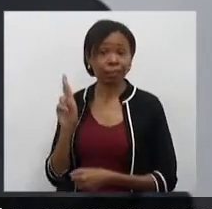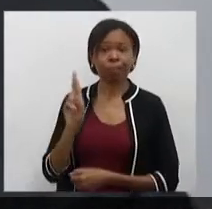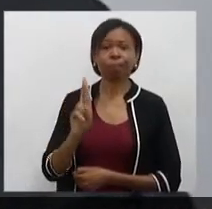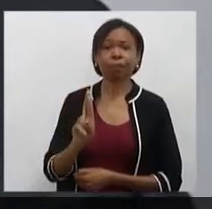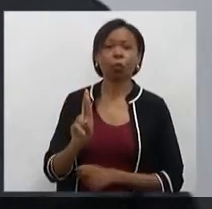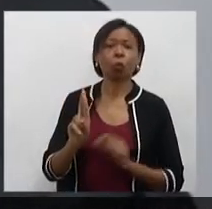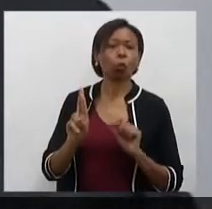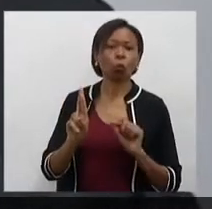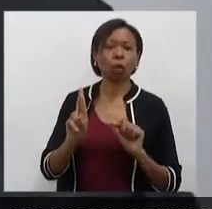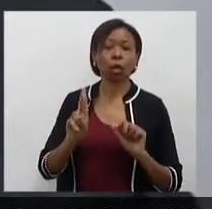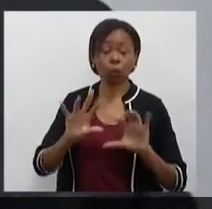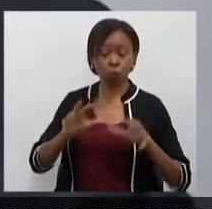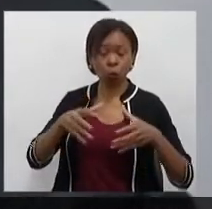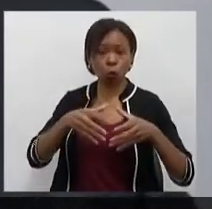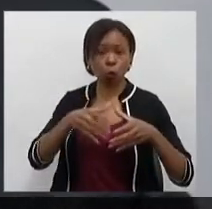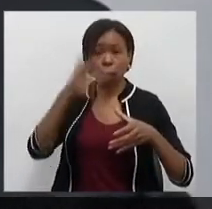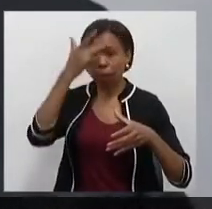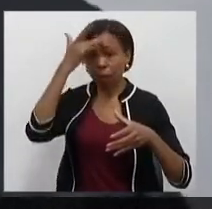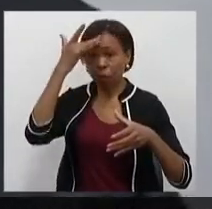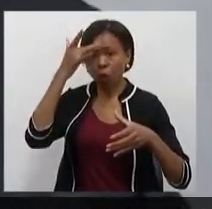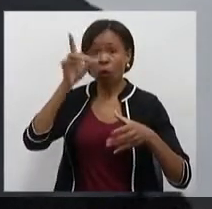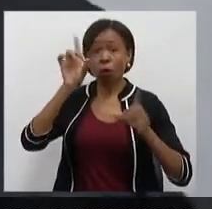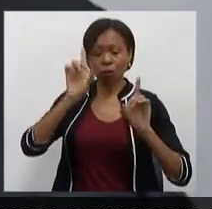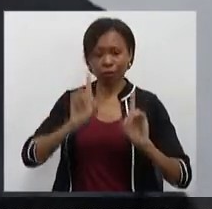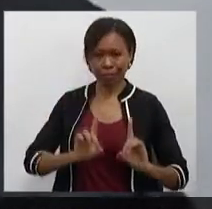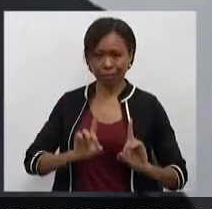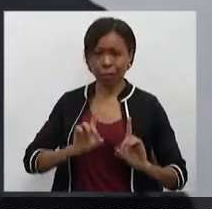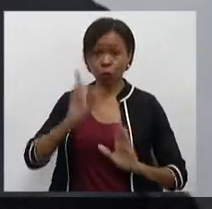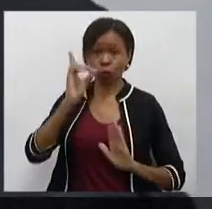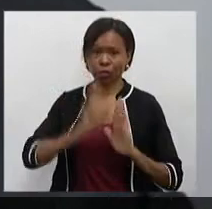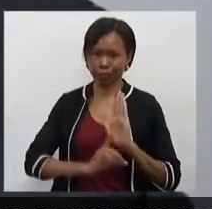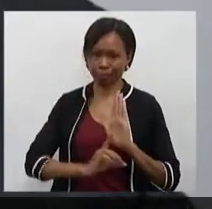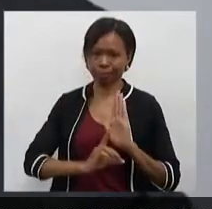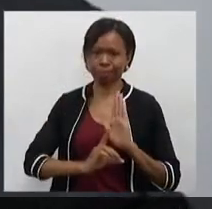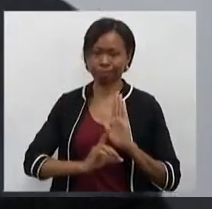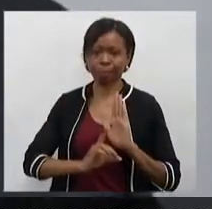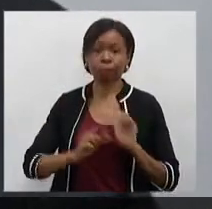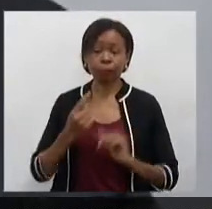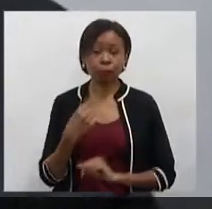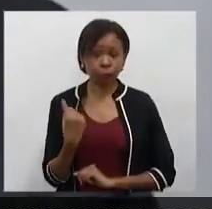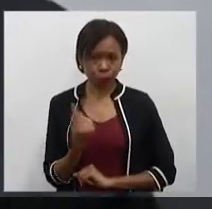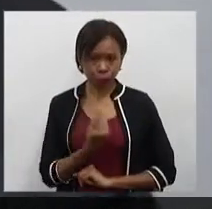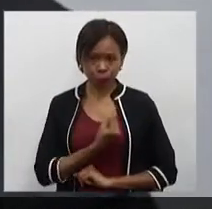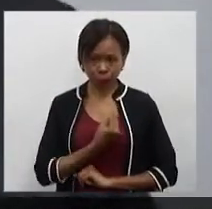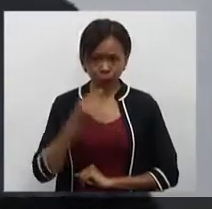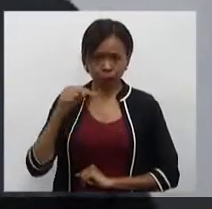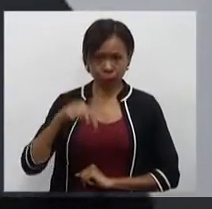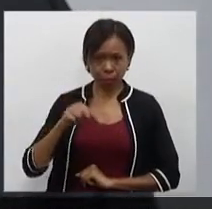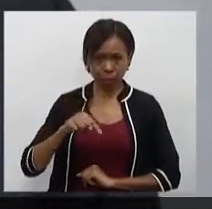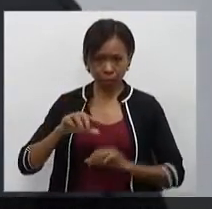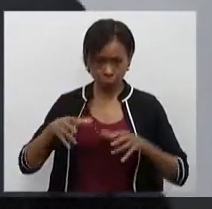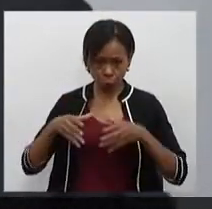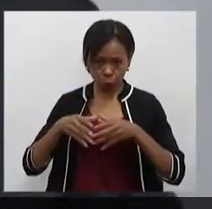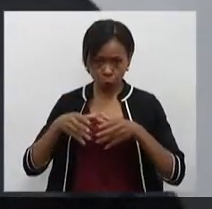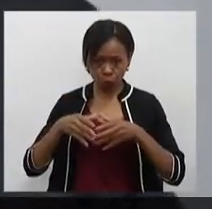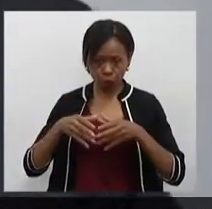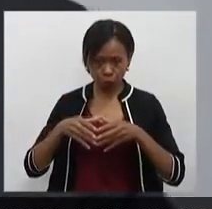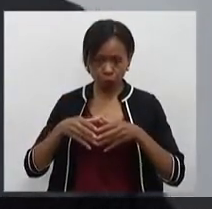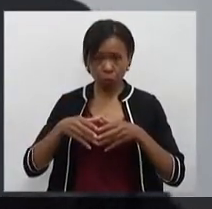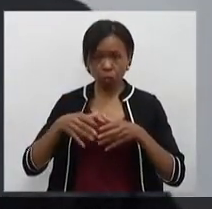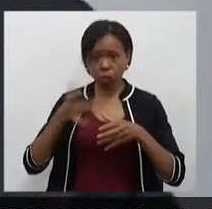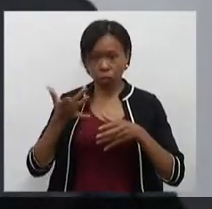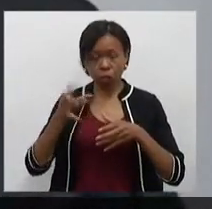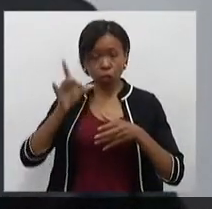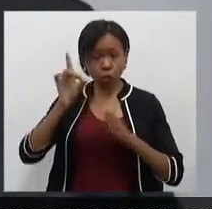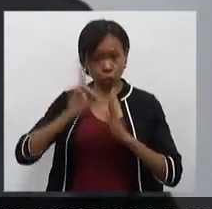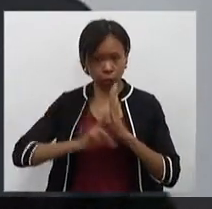direitos das pessoas com deficiência. Nós, da comissão, dessa comissão de direito das pessoas